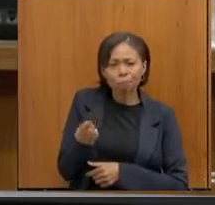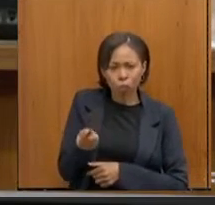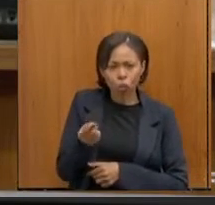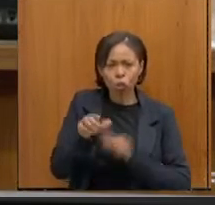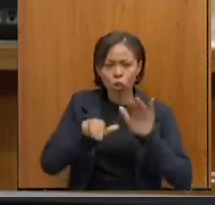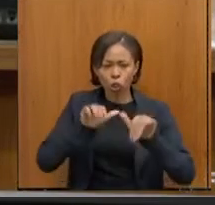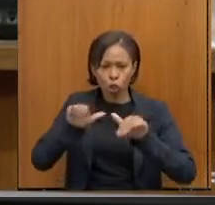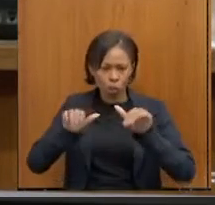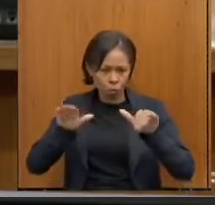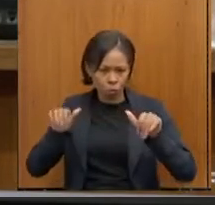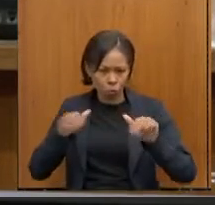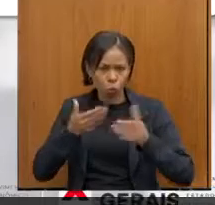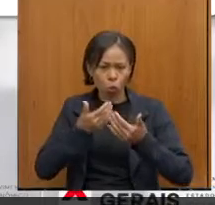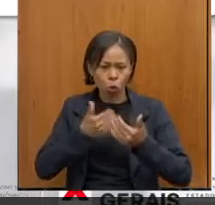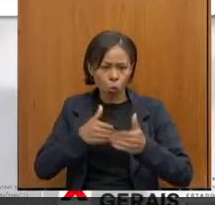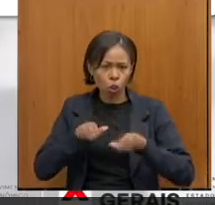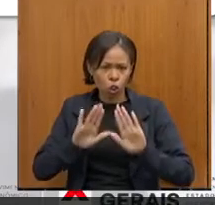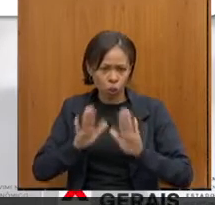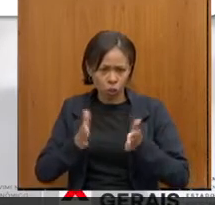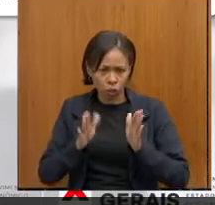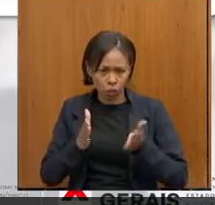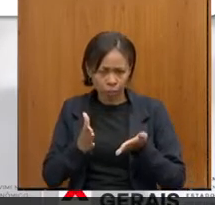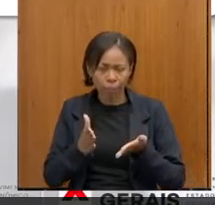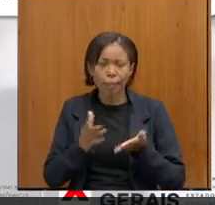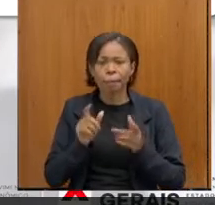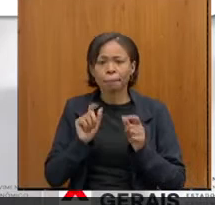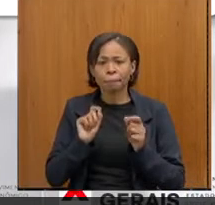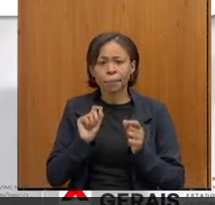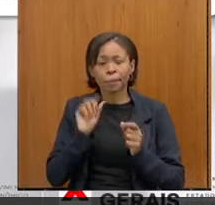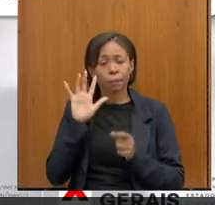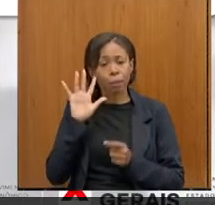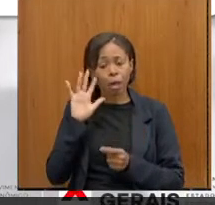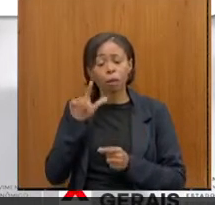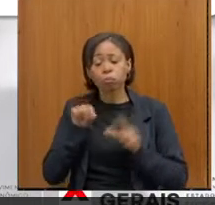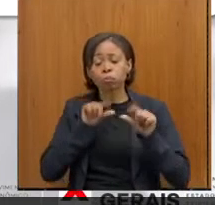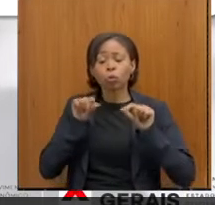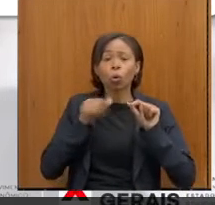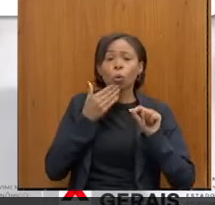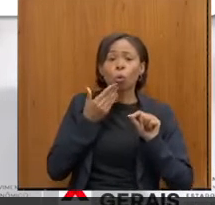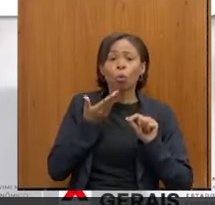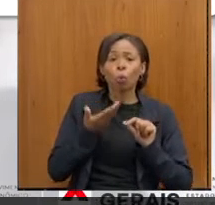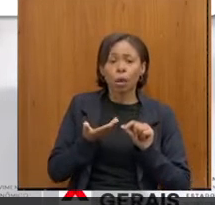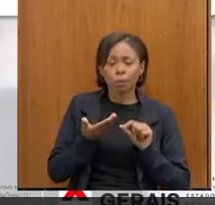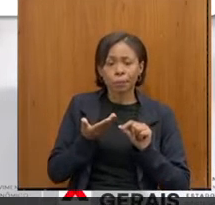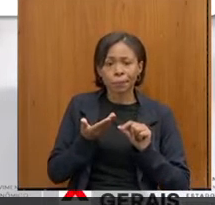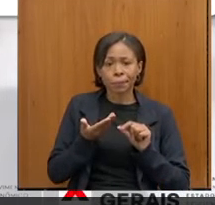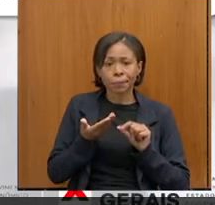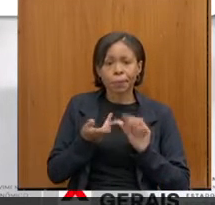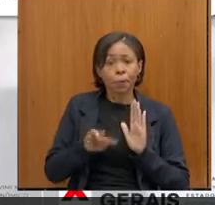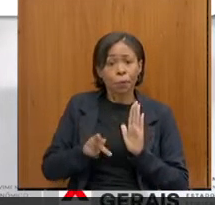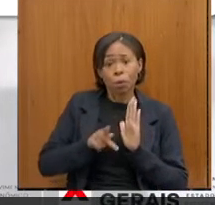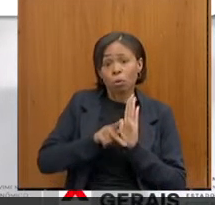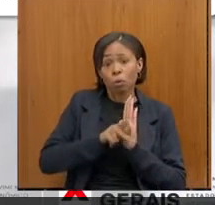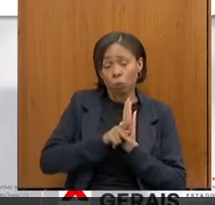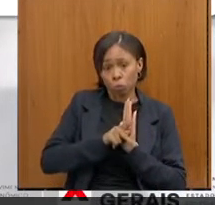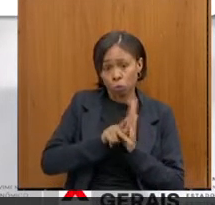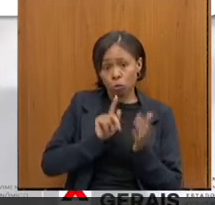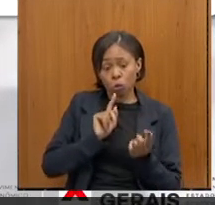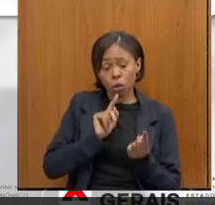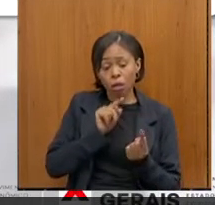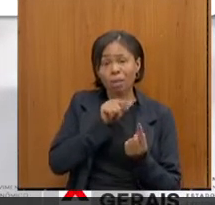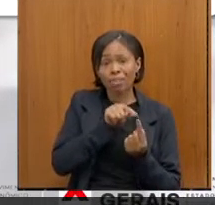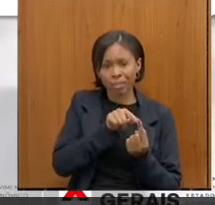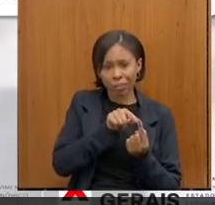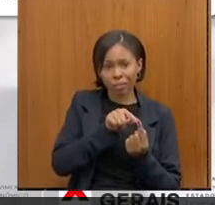o chamamento público para isso é para definir Quais são os títulos que serão alvo de nossas